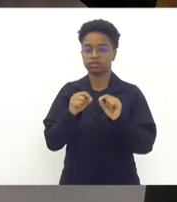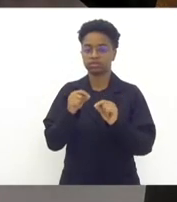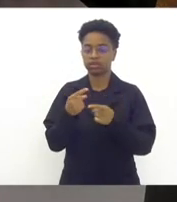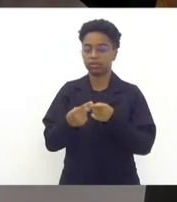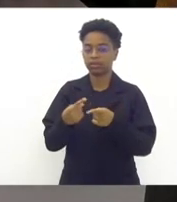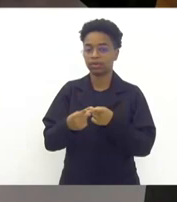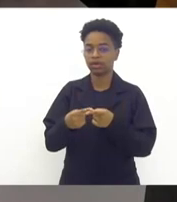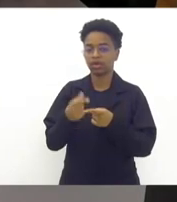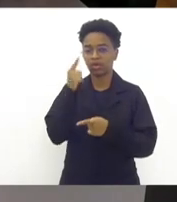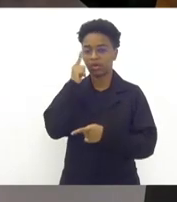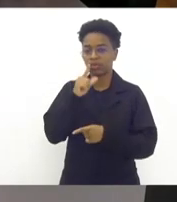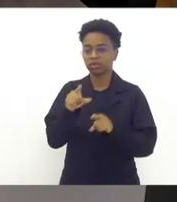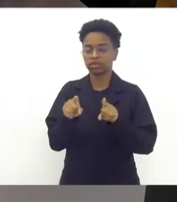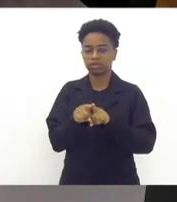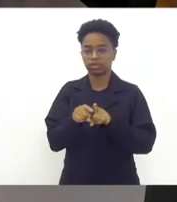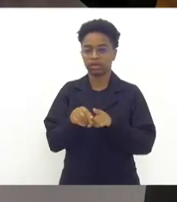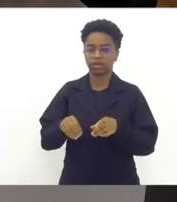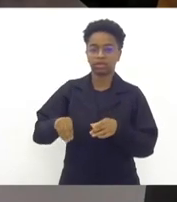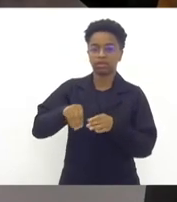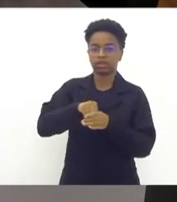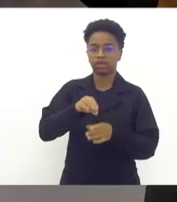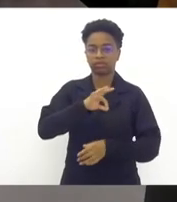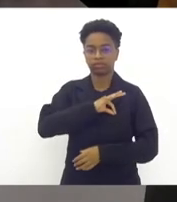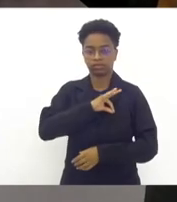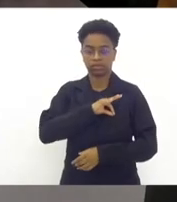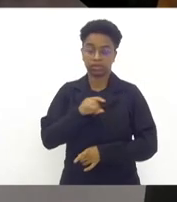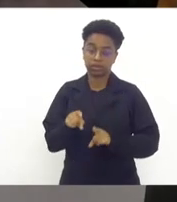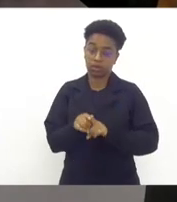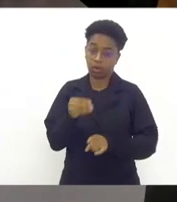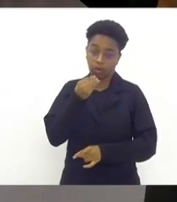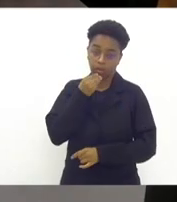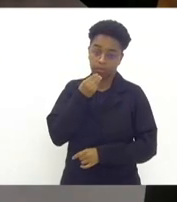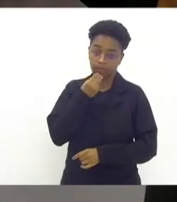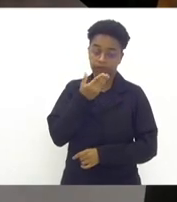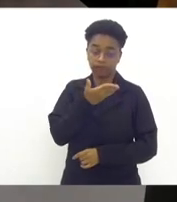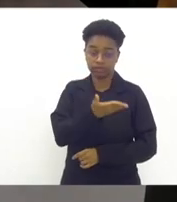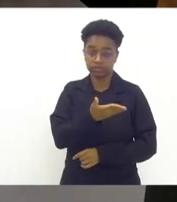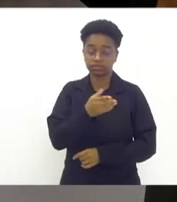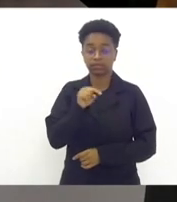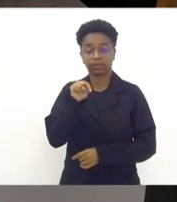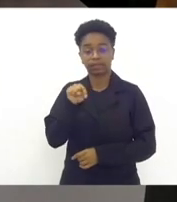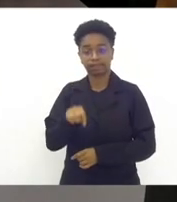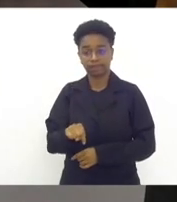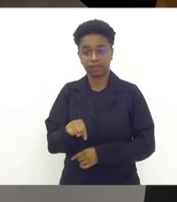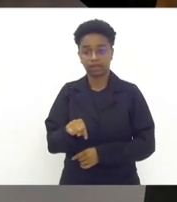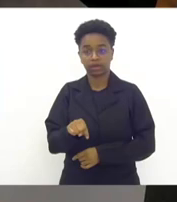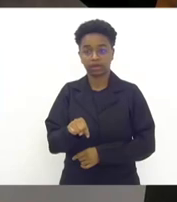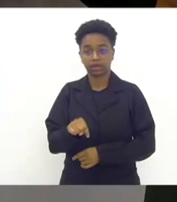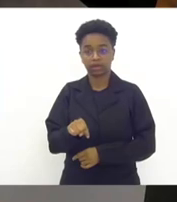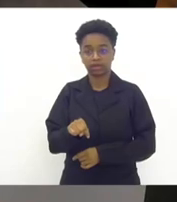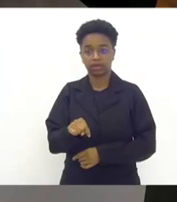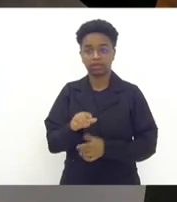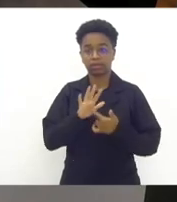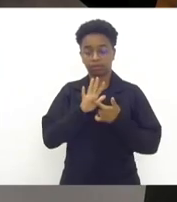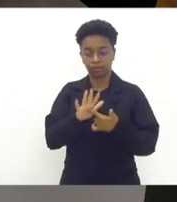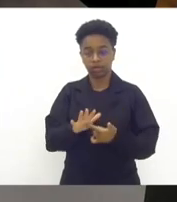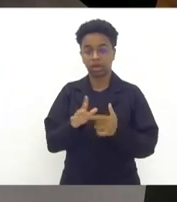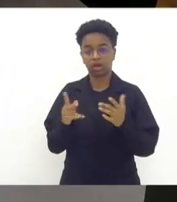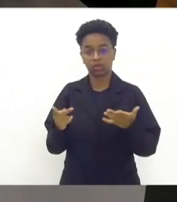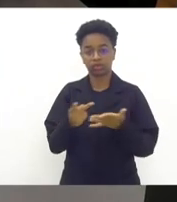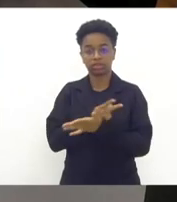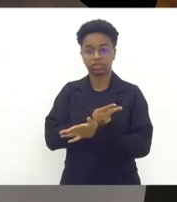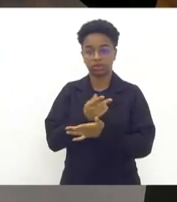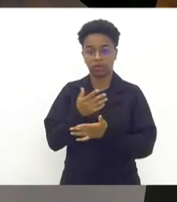também consiga, dentro da corporação, e é óbvio que o senhor está aqui numa condição de pessoa que foi vítima de um